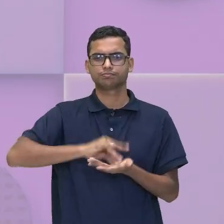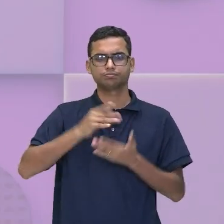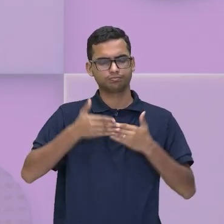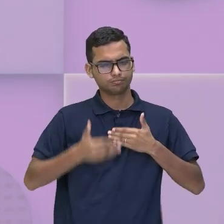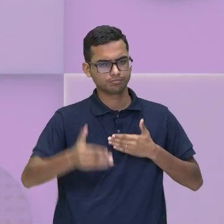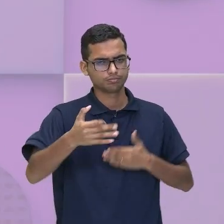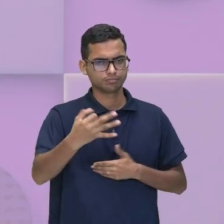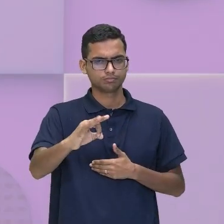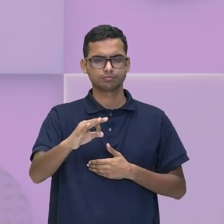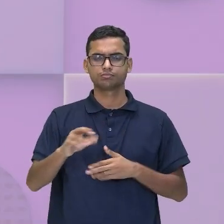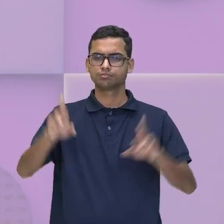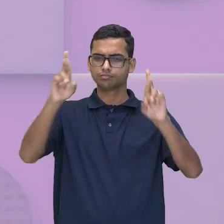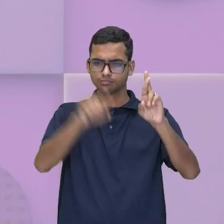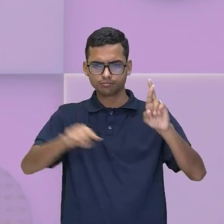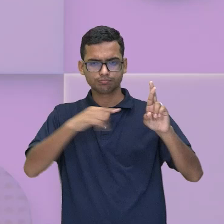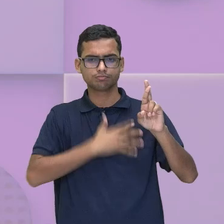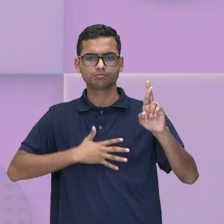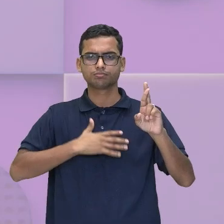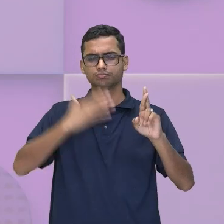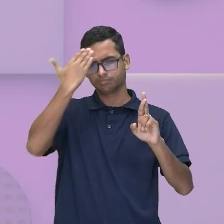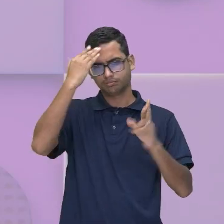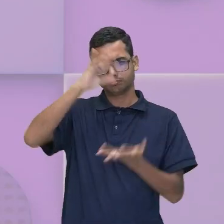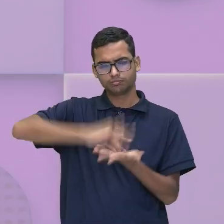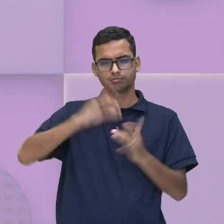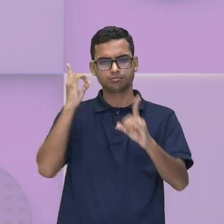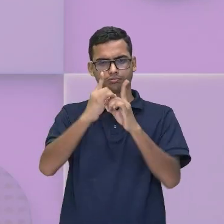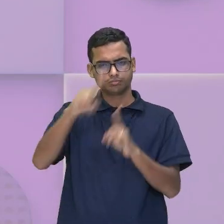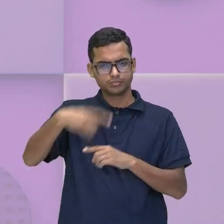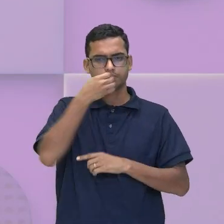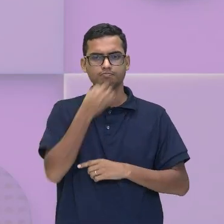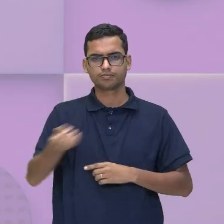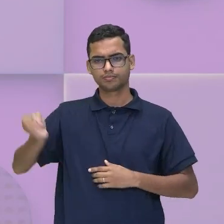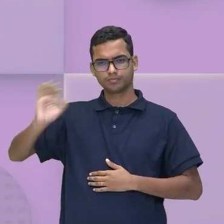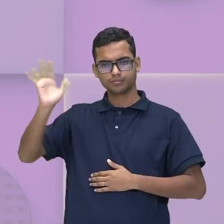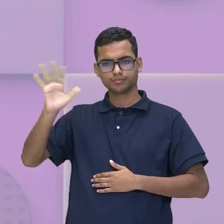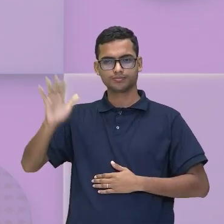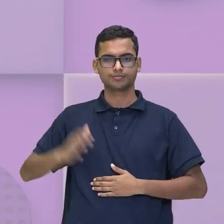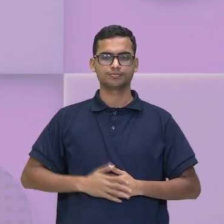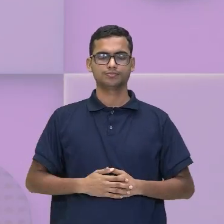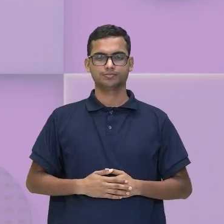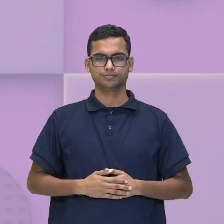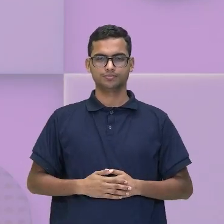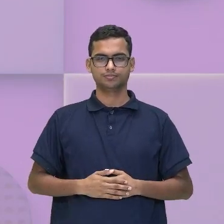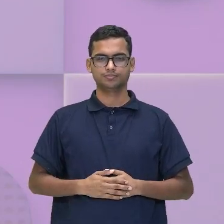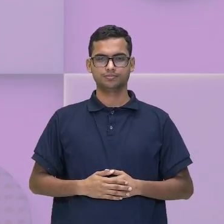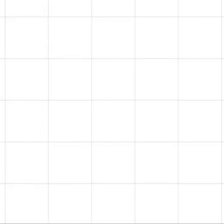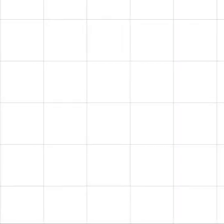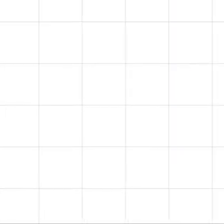frente. Espero que todos tenham compreendido e a gente se encontra numa próxima oportunidade. Até mais!